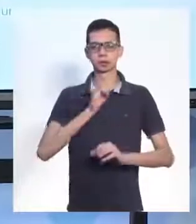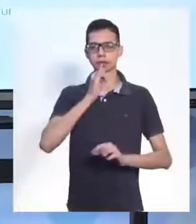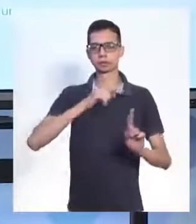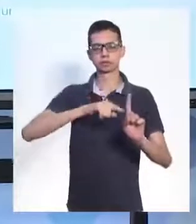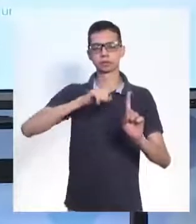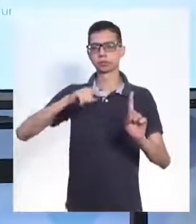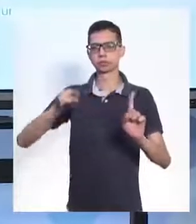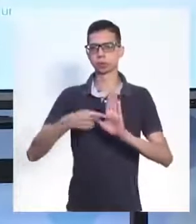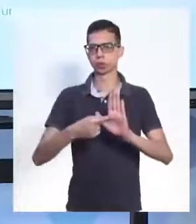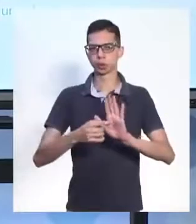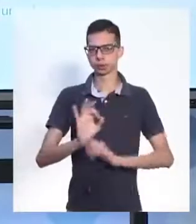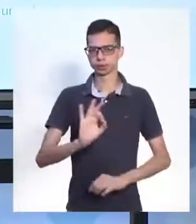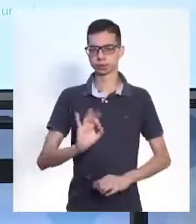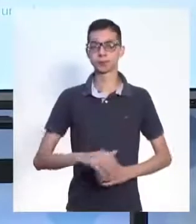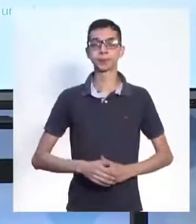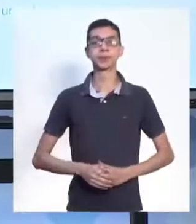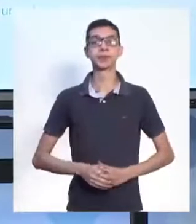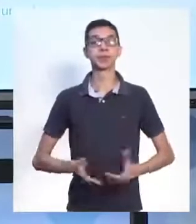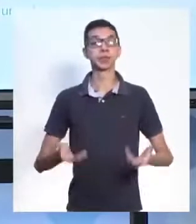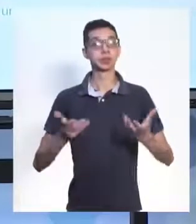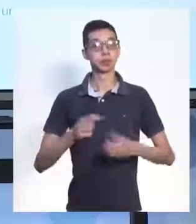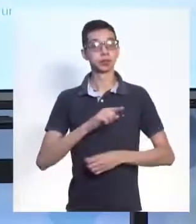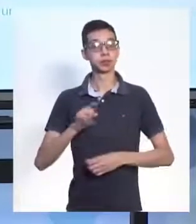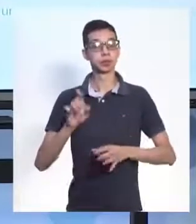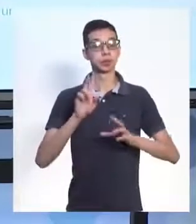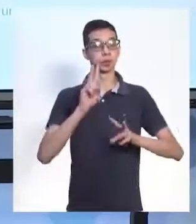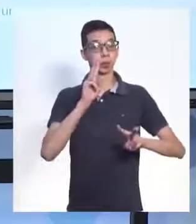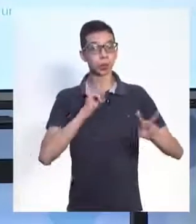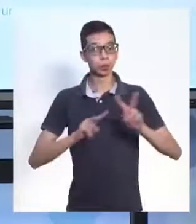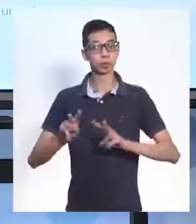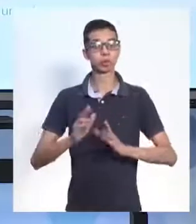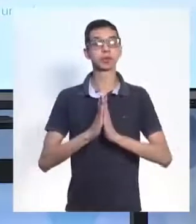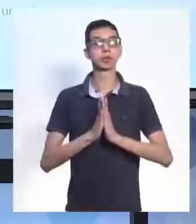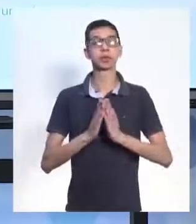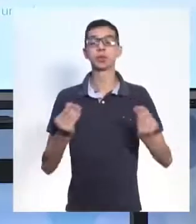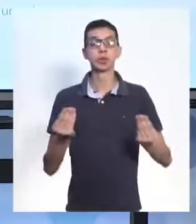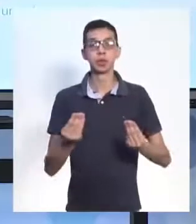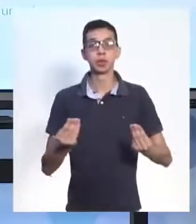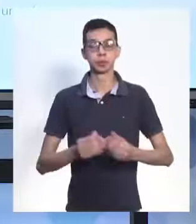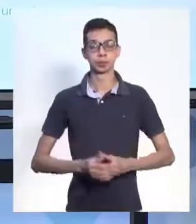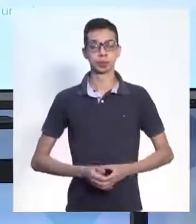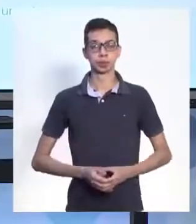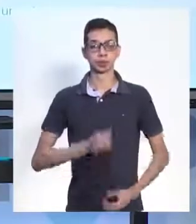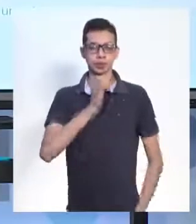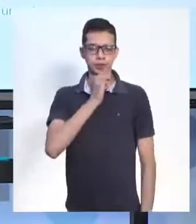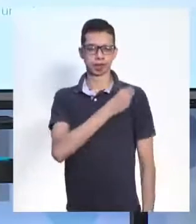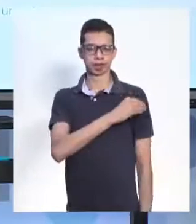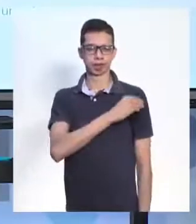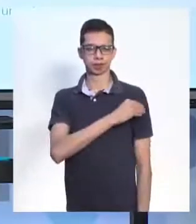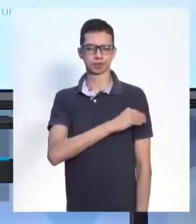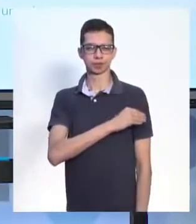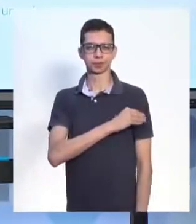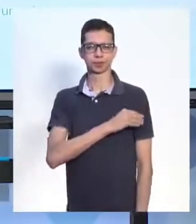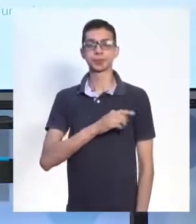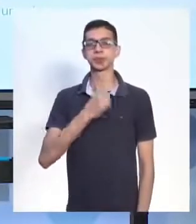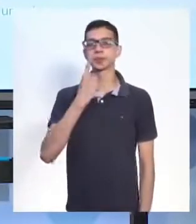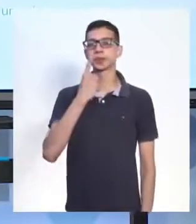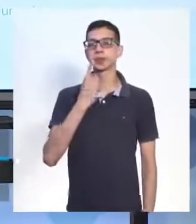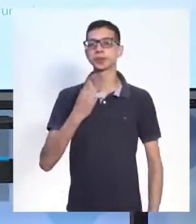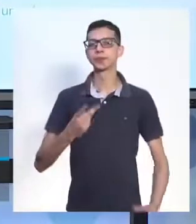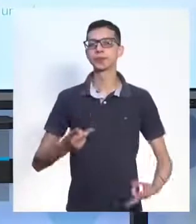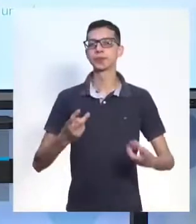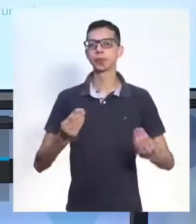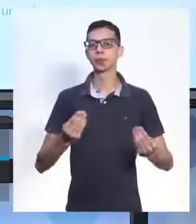nada. O que eu gostaria que vocês identificassem? Como colocaram o álcool aí, no caso, dilata e sobe, beleza, é